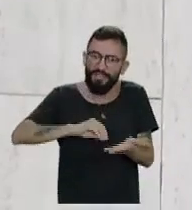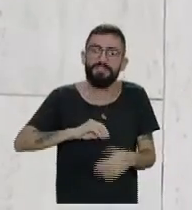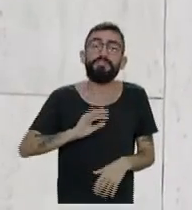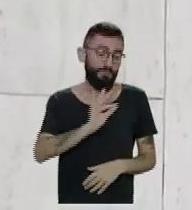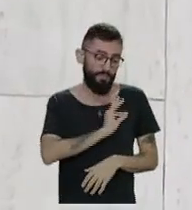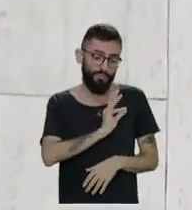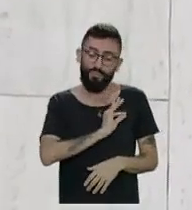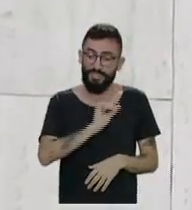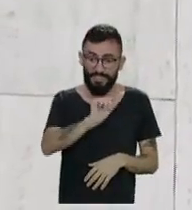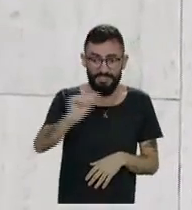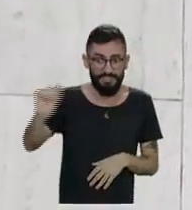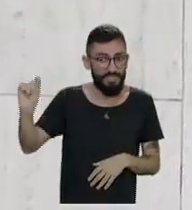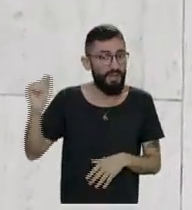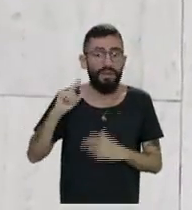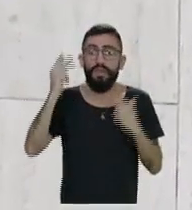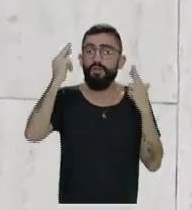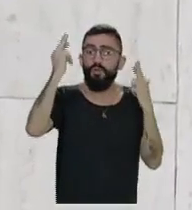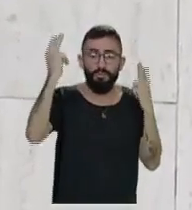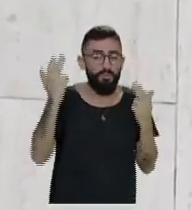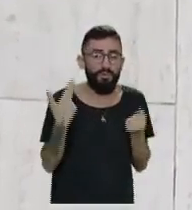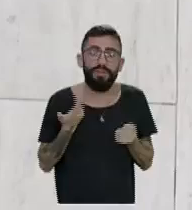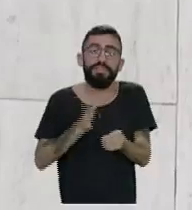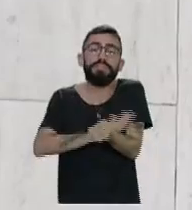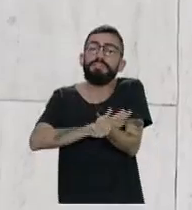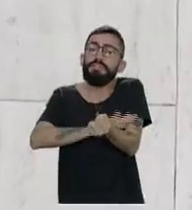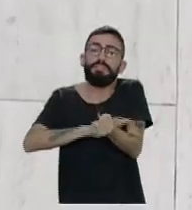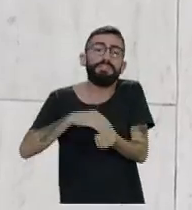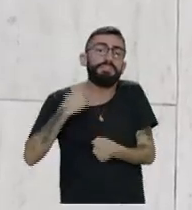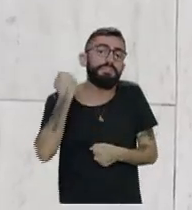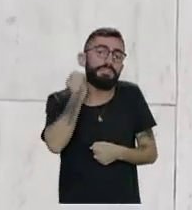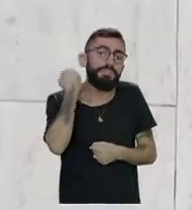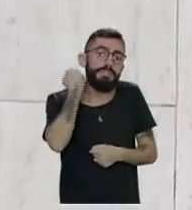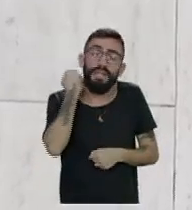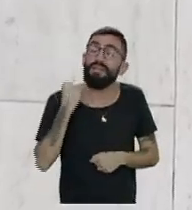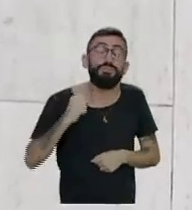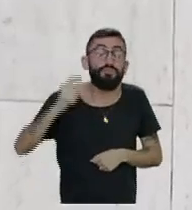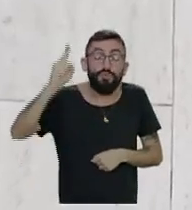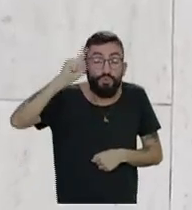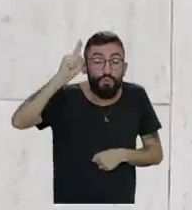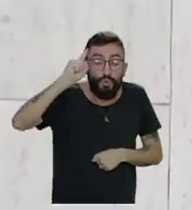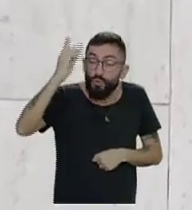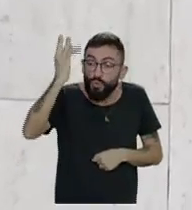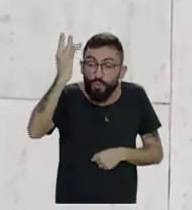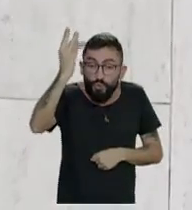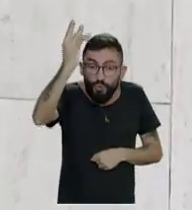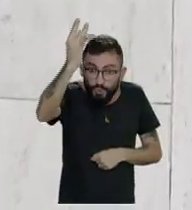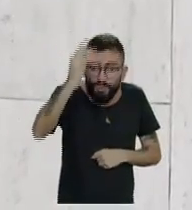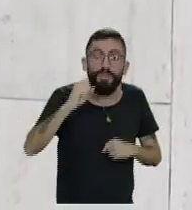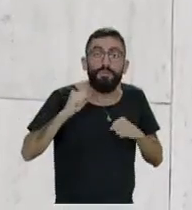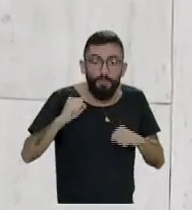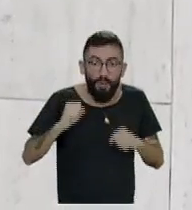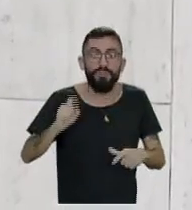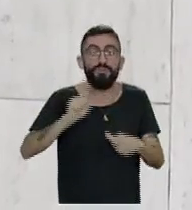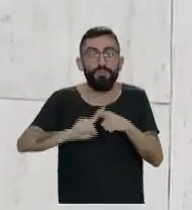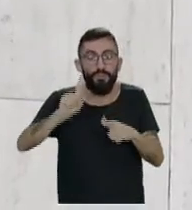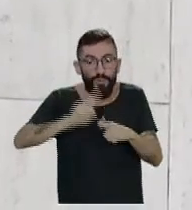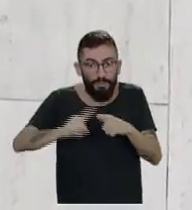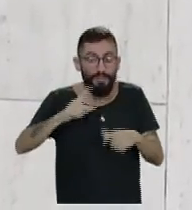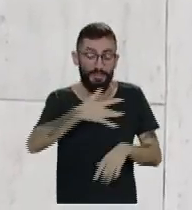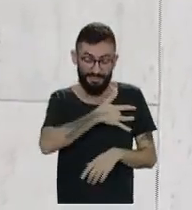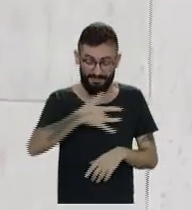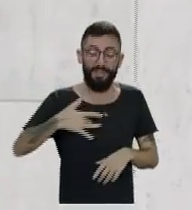comuns o stress que eles vivem todos os dias eh fazem com que a sua saúde mental física seja